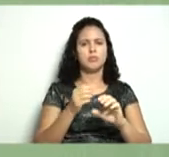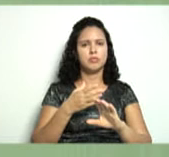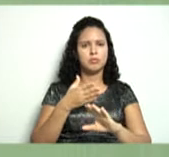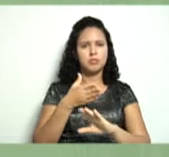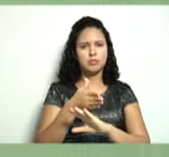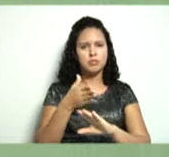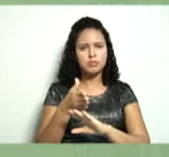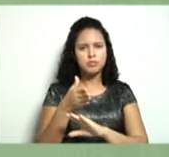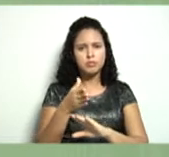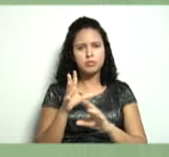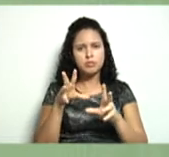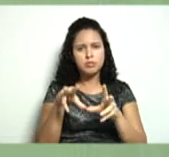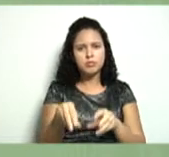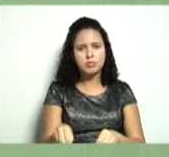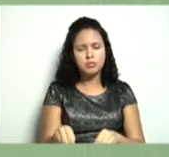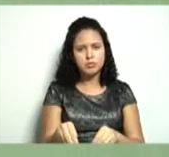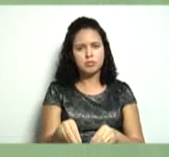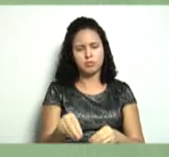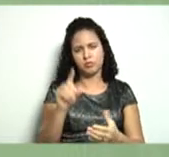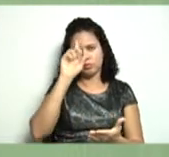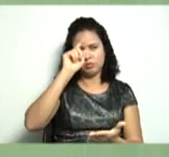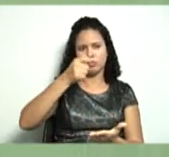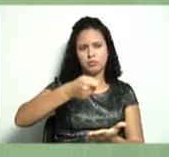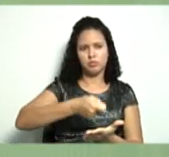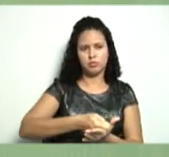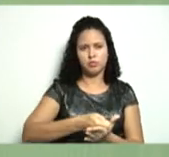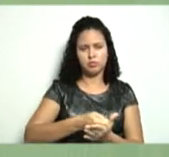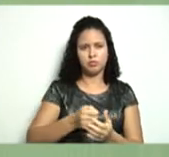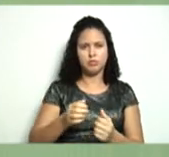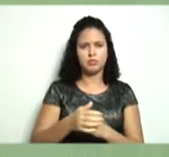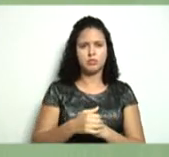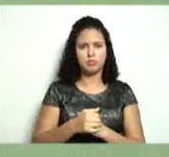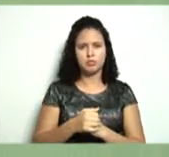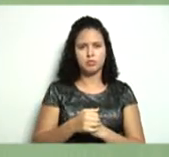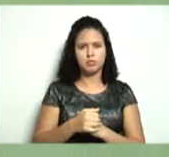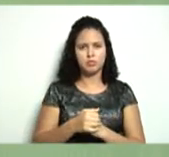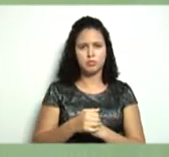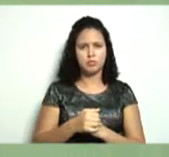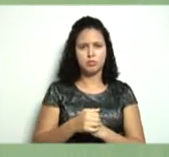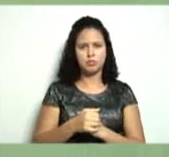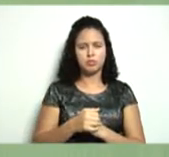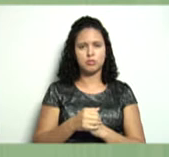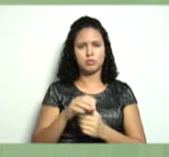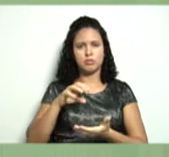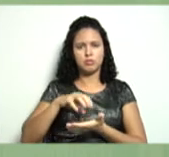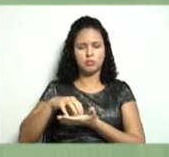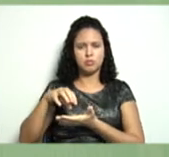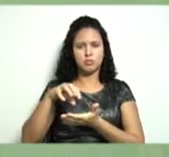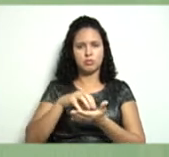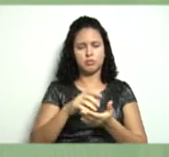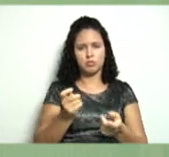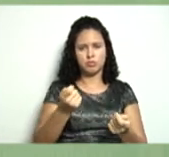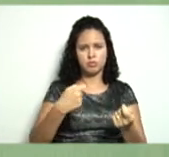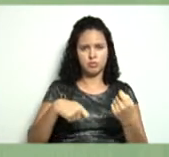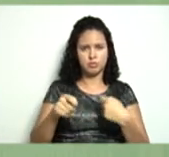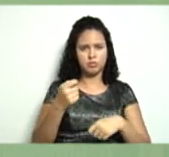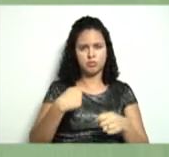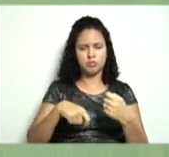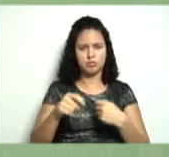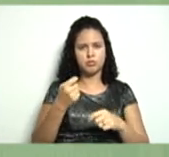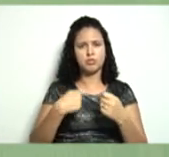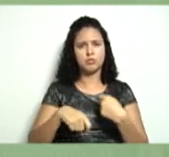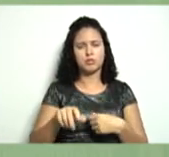os associados nas suas decisões. Os órgãos da administração. Os